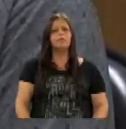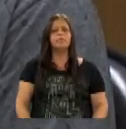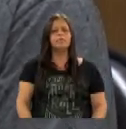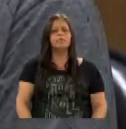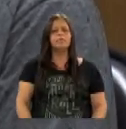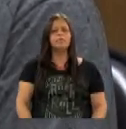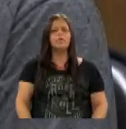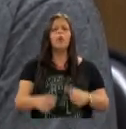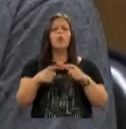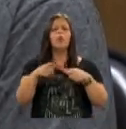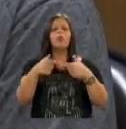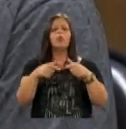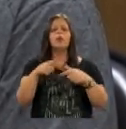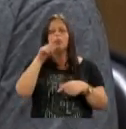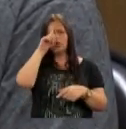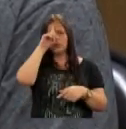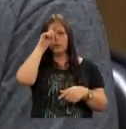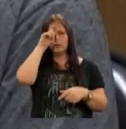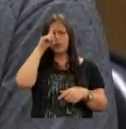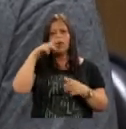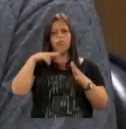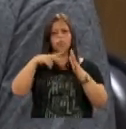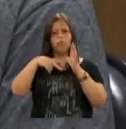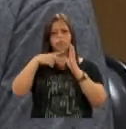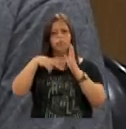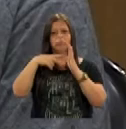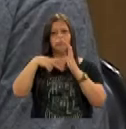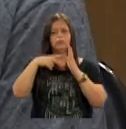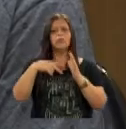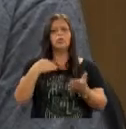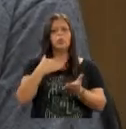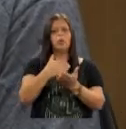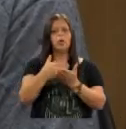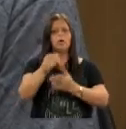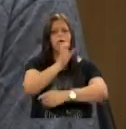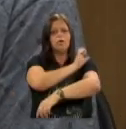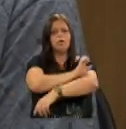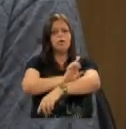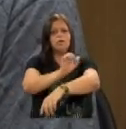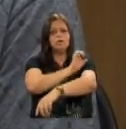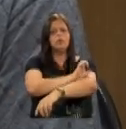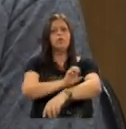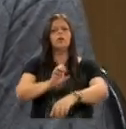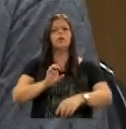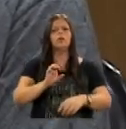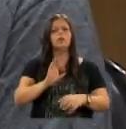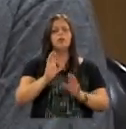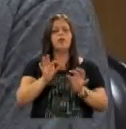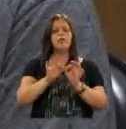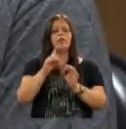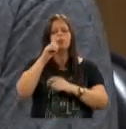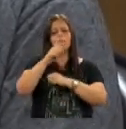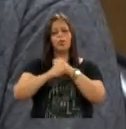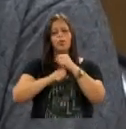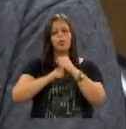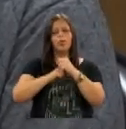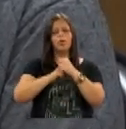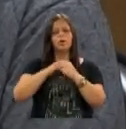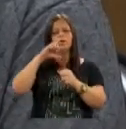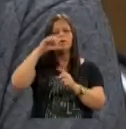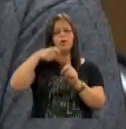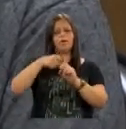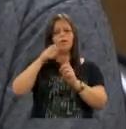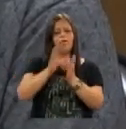acabam no hospital moinho eventos comecem no estágio atual faz um ano e nove meses tocaias